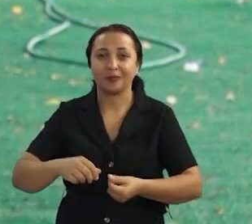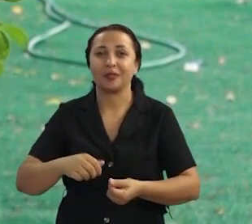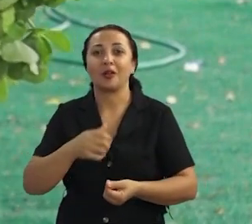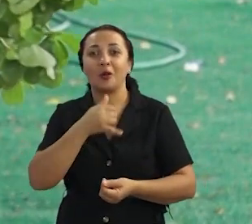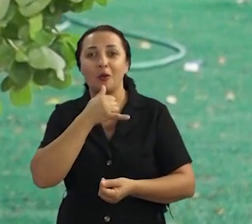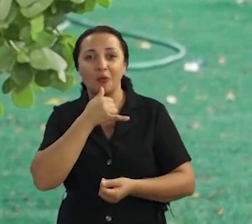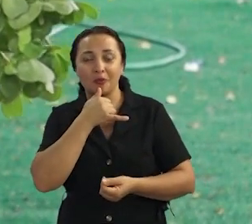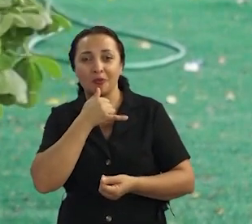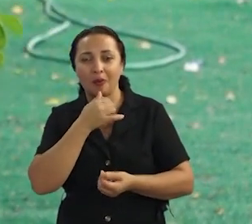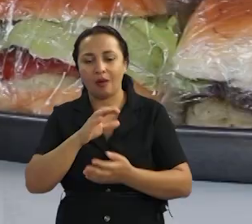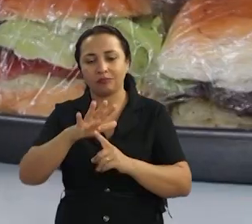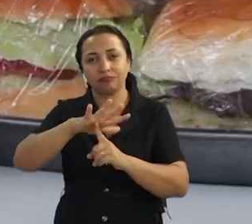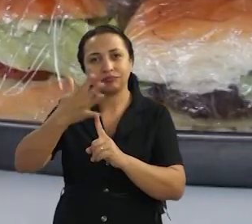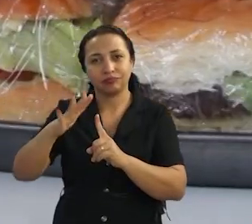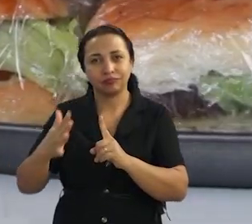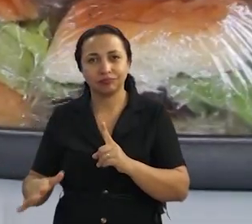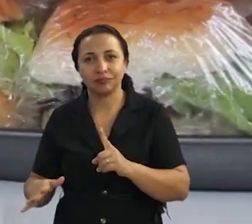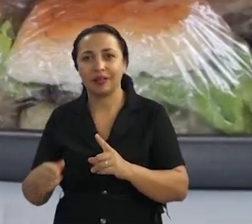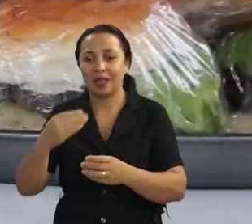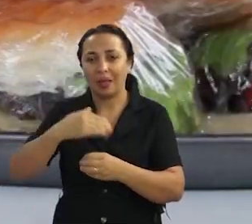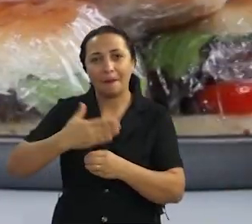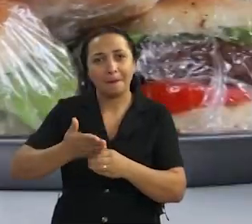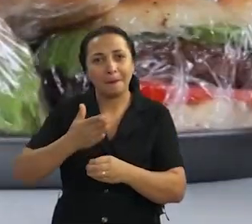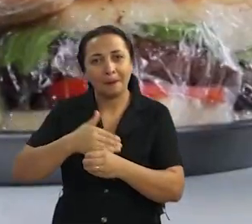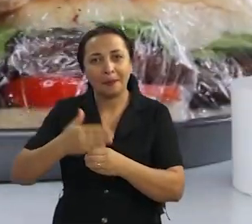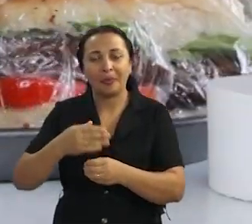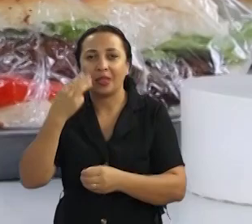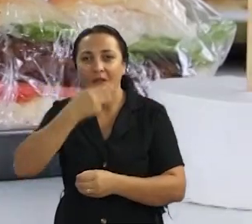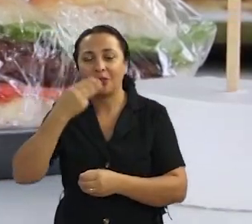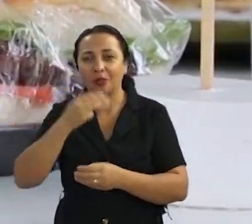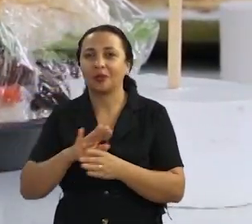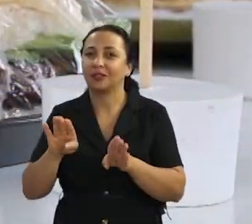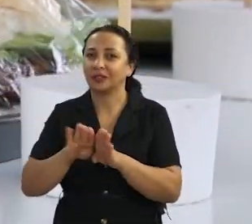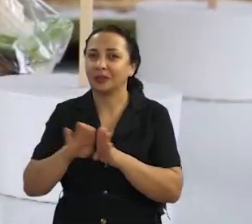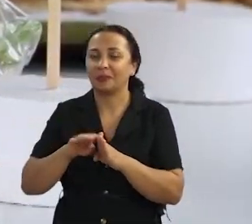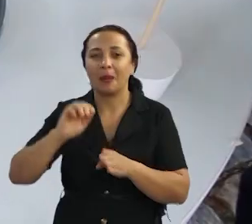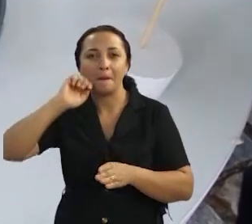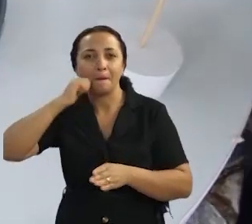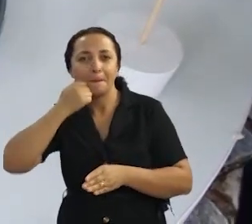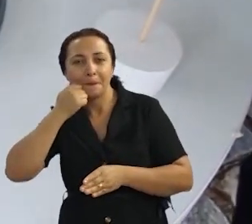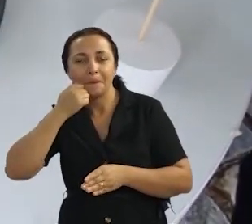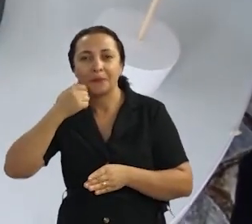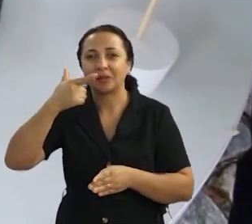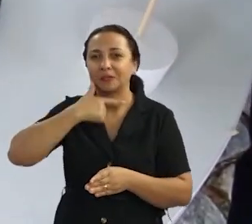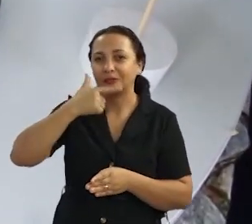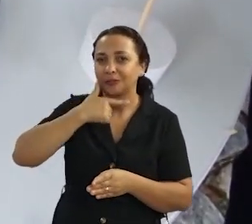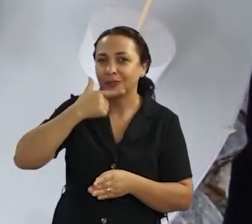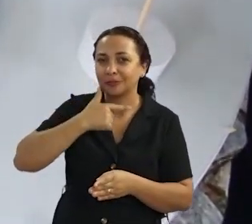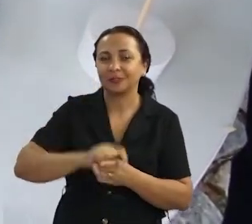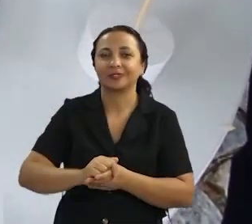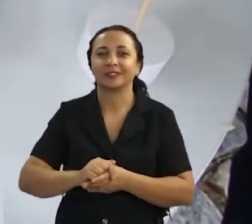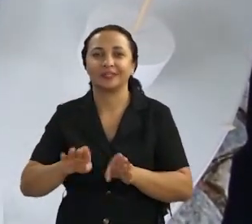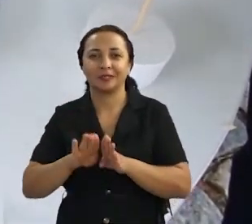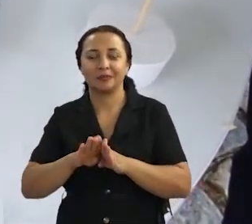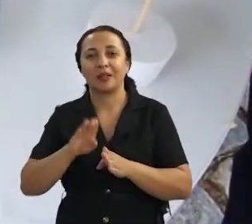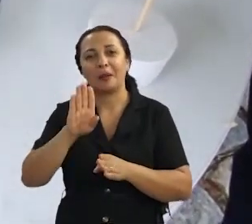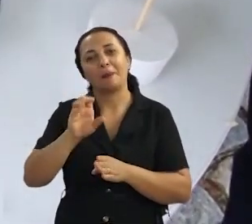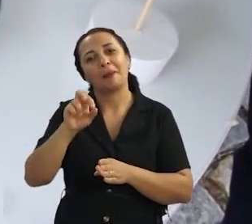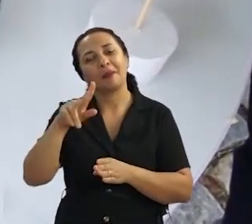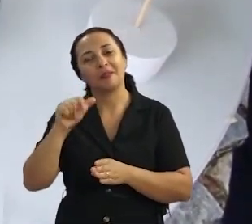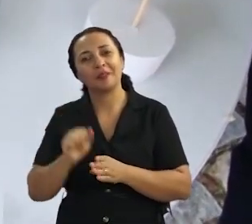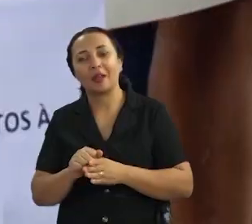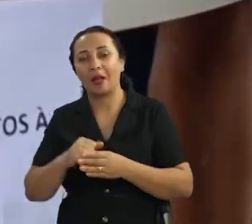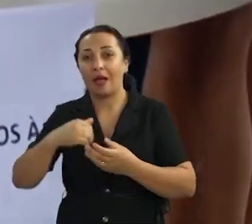folha de batata doce, pão de queijo com Ora Pronobis, torta salgada com beldroega, que é essa aqui que eu estou